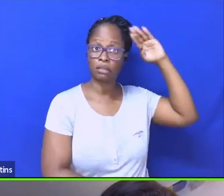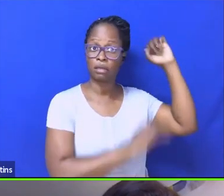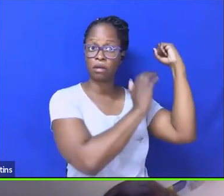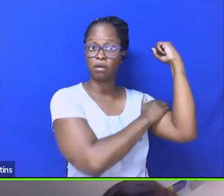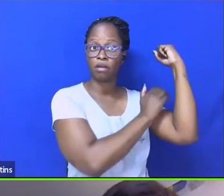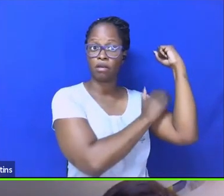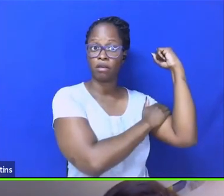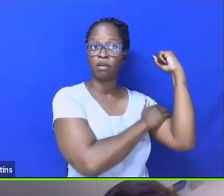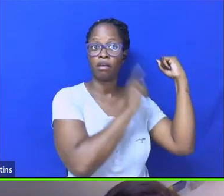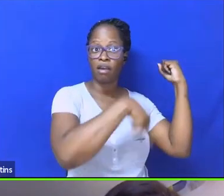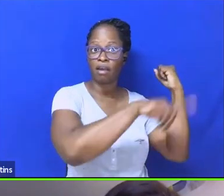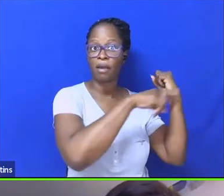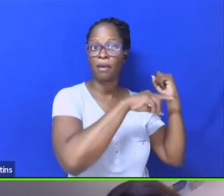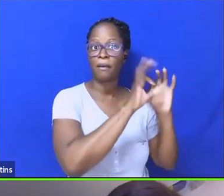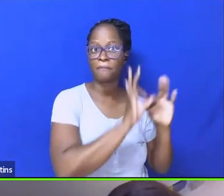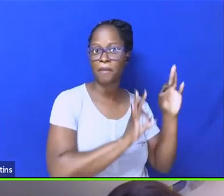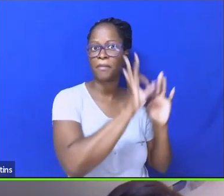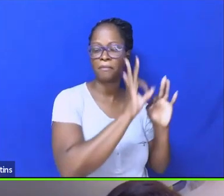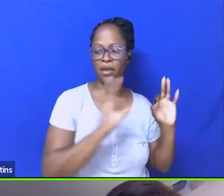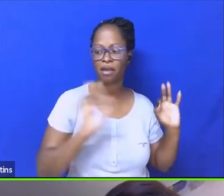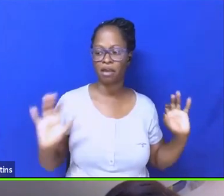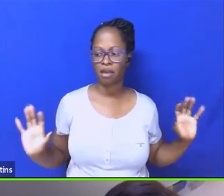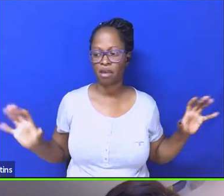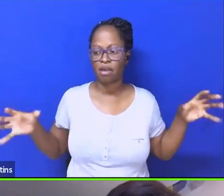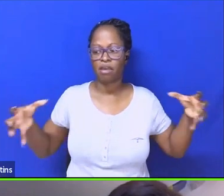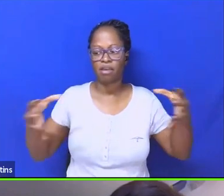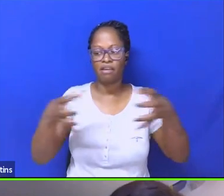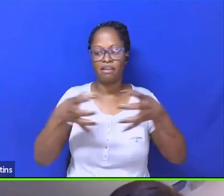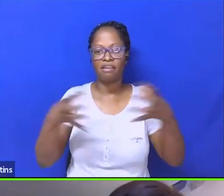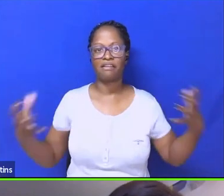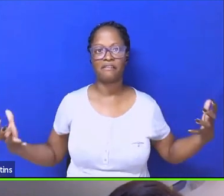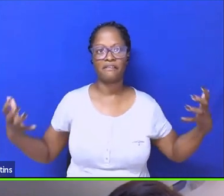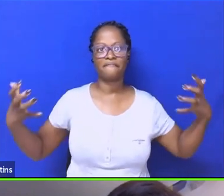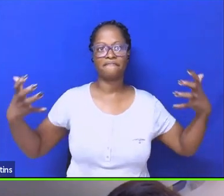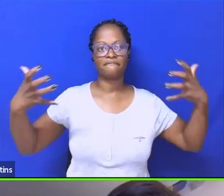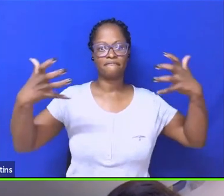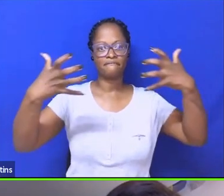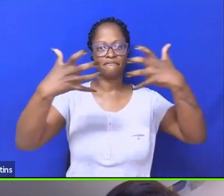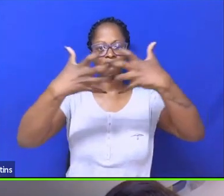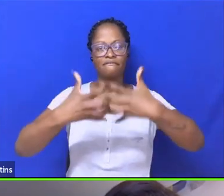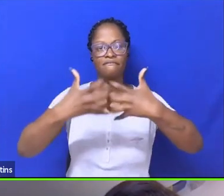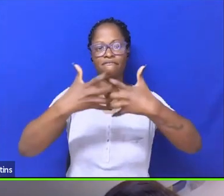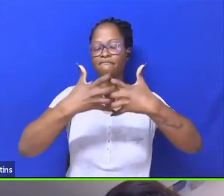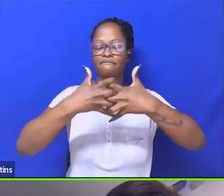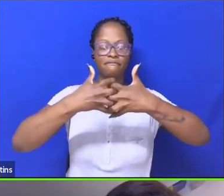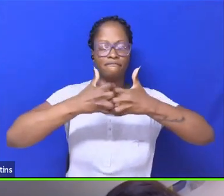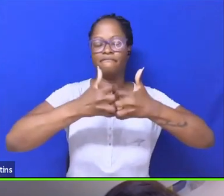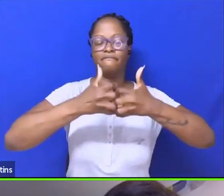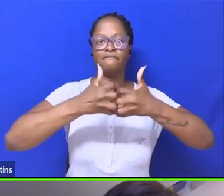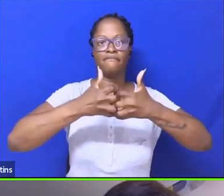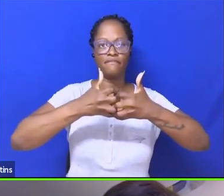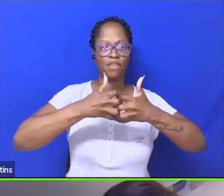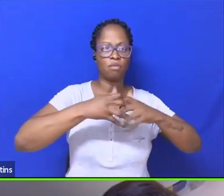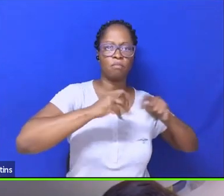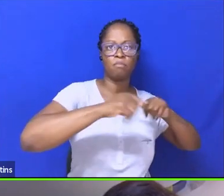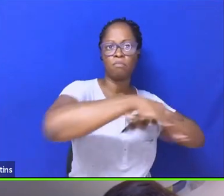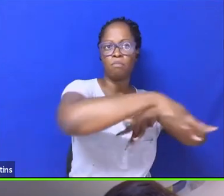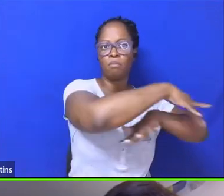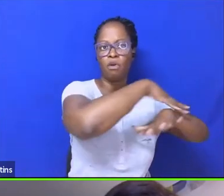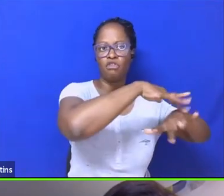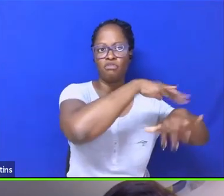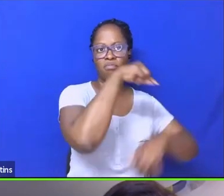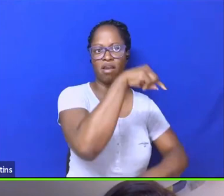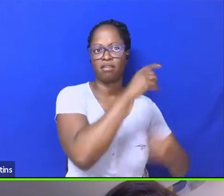entre a rede de politólogas movimentos feministas e parlamentarias